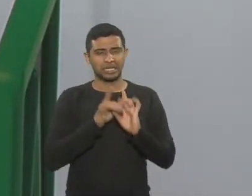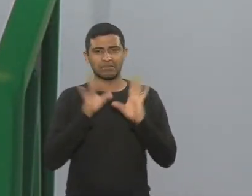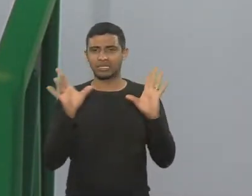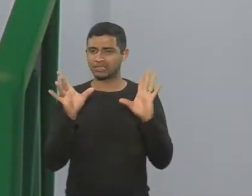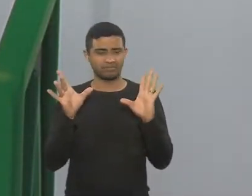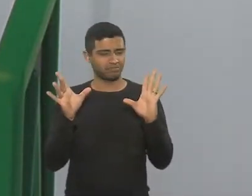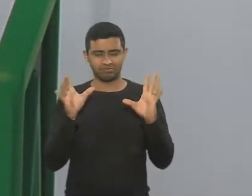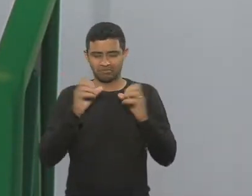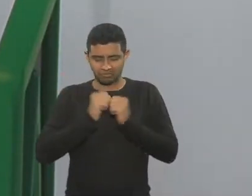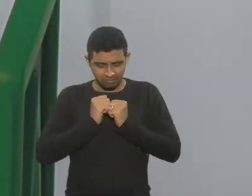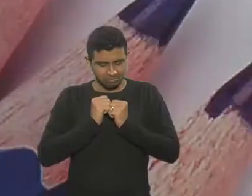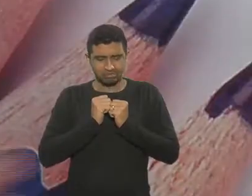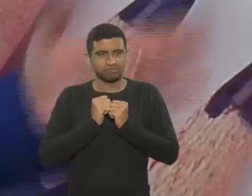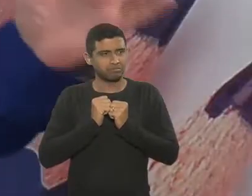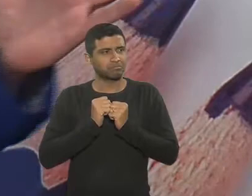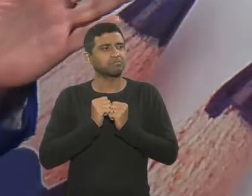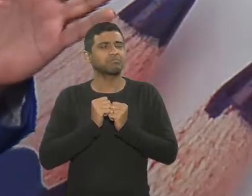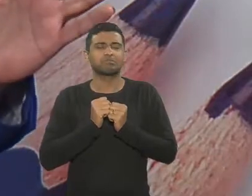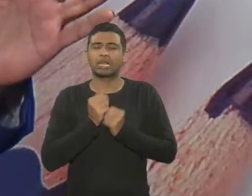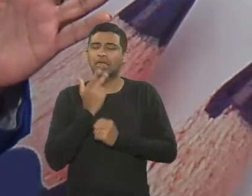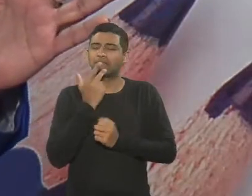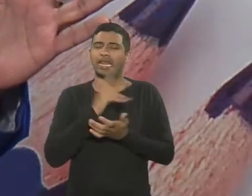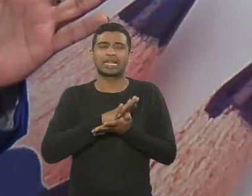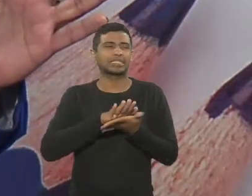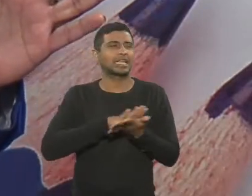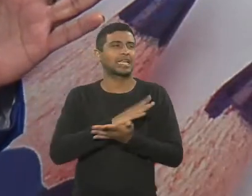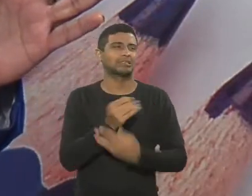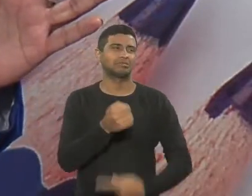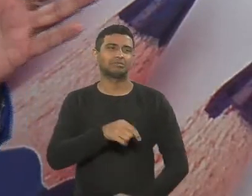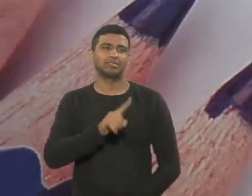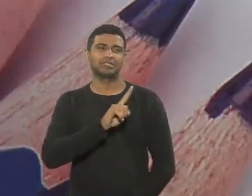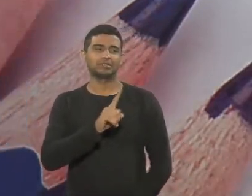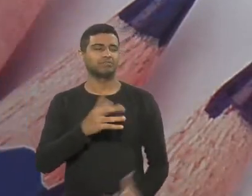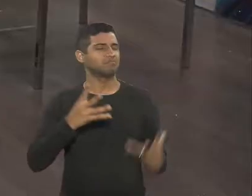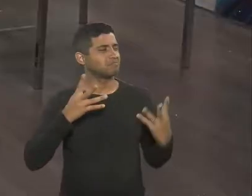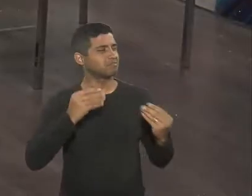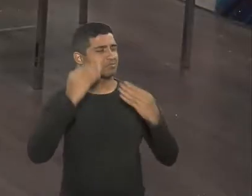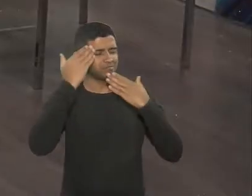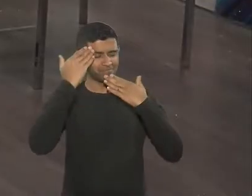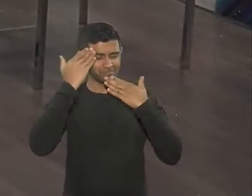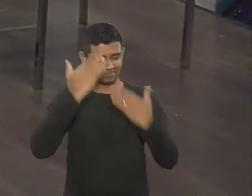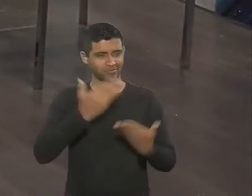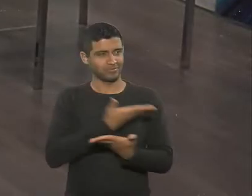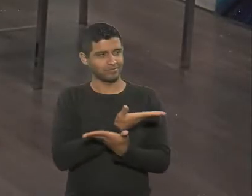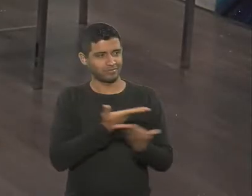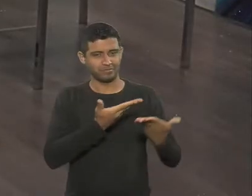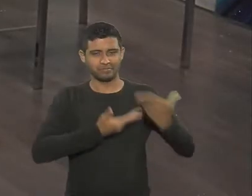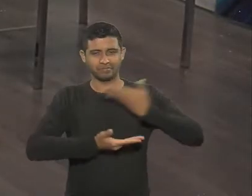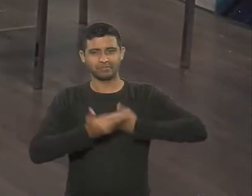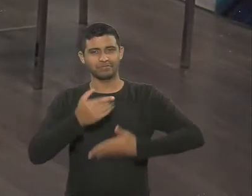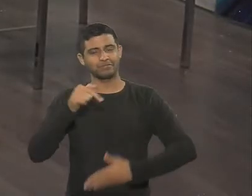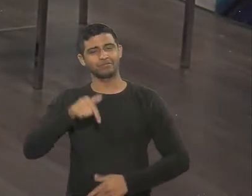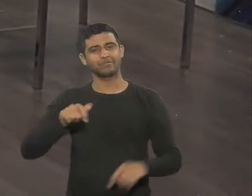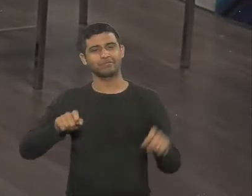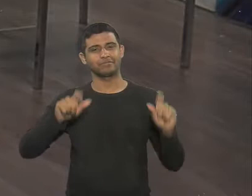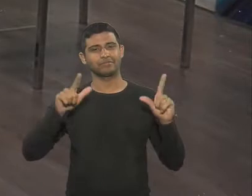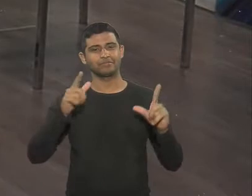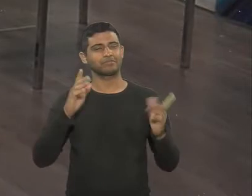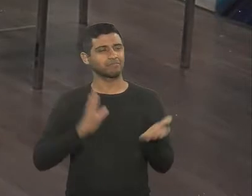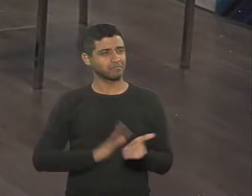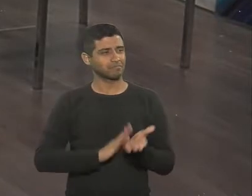liberdade fica comprometida. Parou aí. Não preciso dizer mais nada nesse programa. Muitíssimo obrigada pela participação de